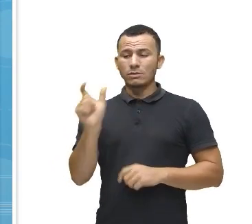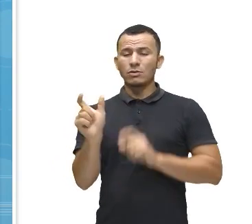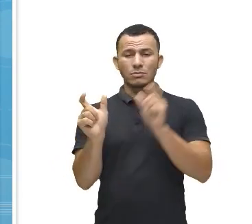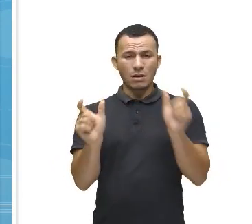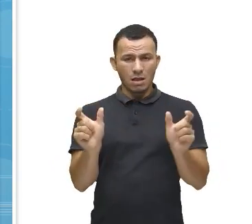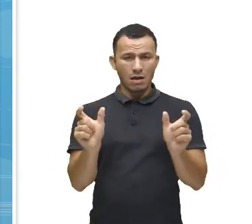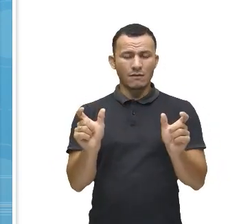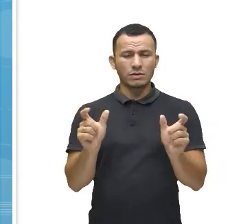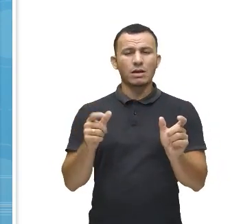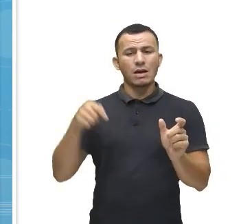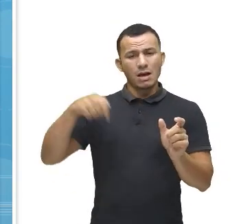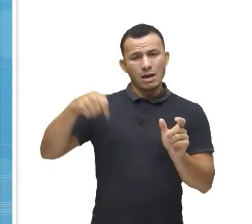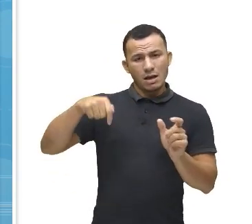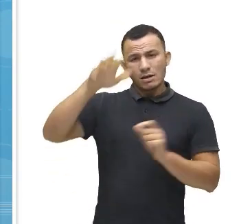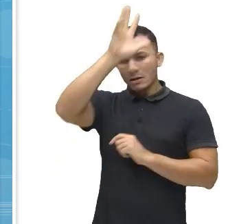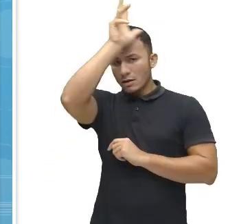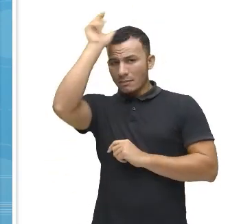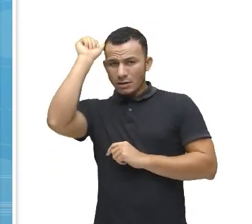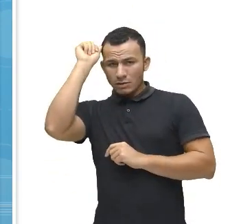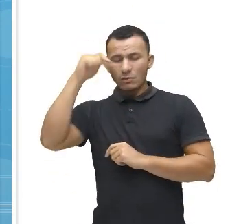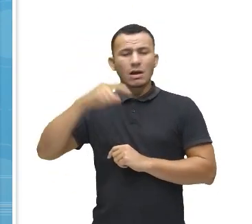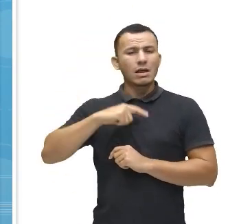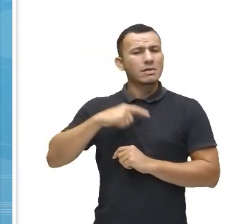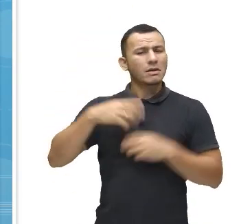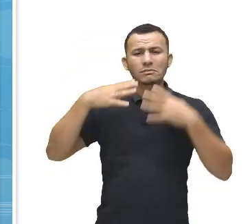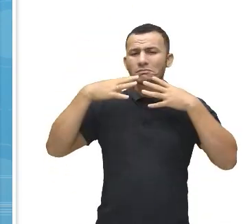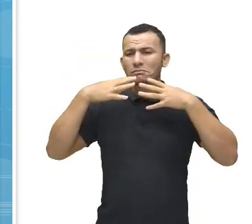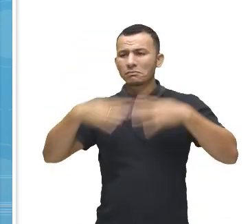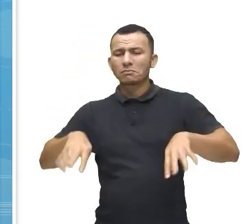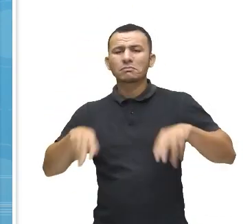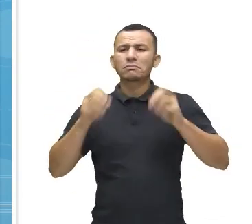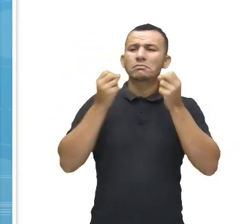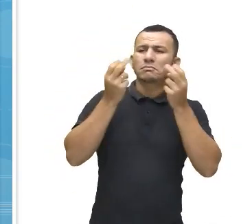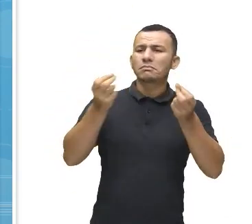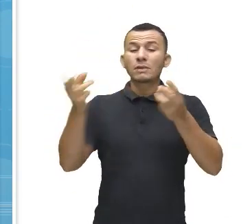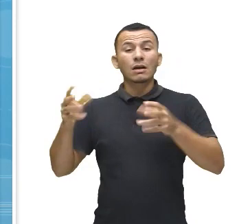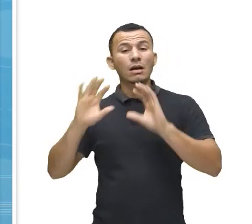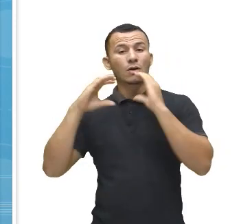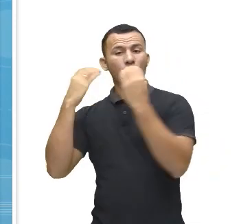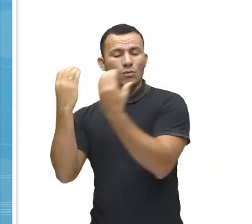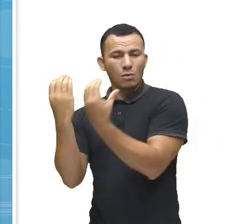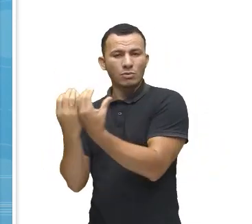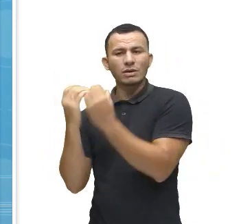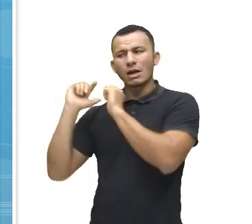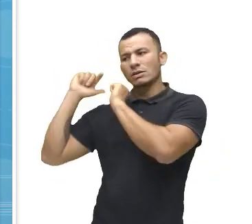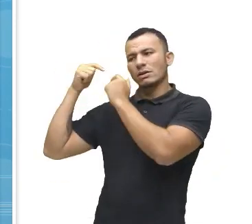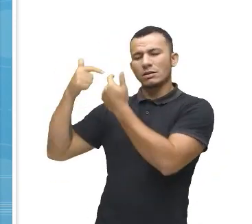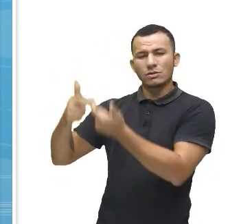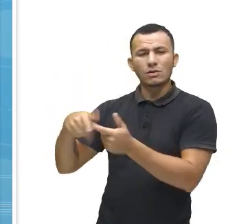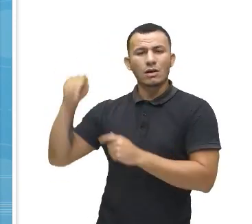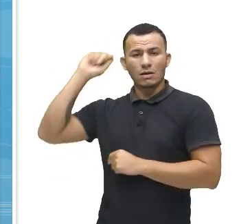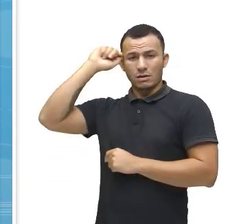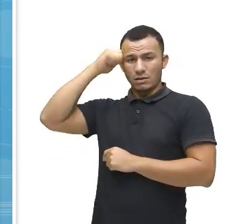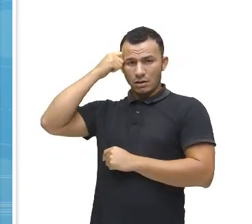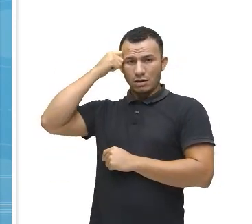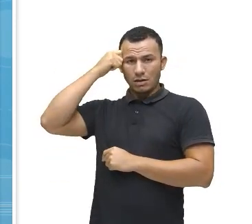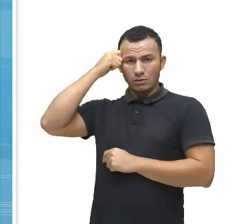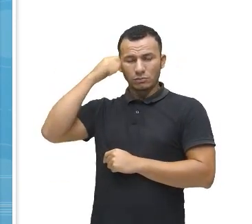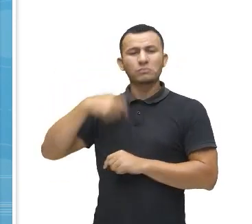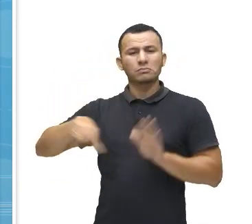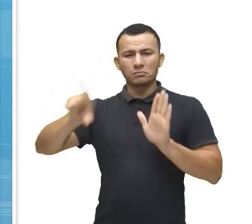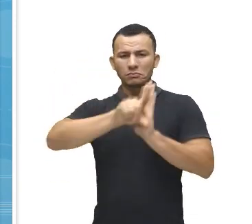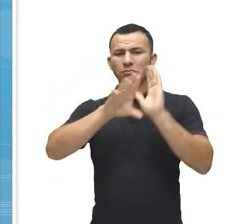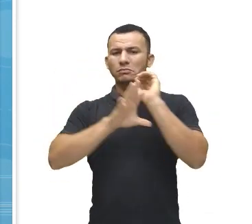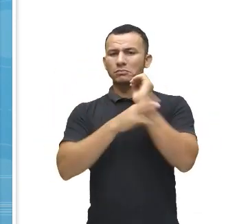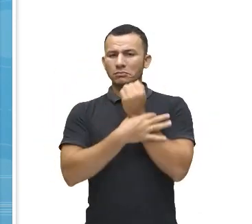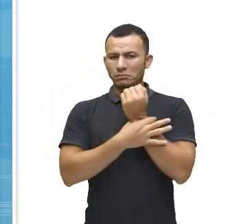quilombolas. Aqui na região é comum você ver algumas comunidades remanescentes quilombolas. E são amparadas por lei, diga-se